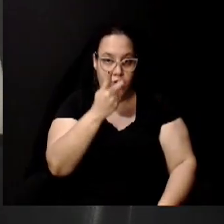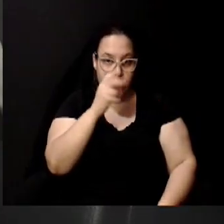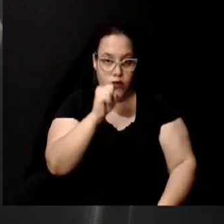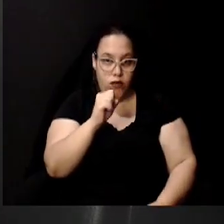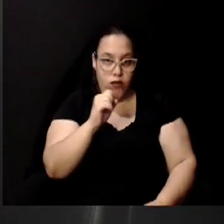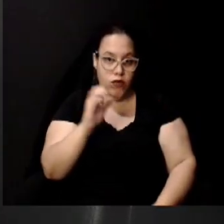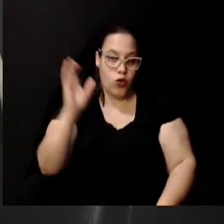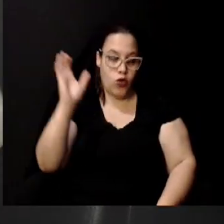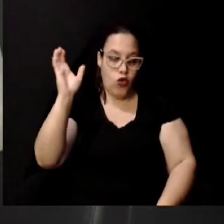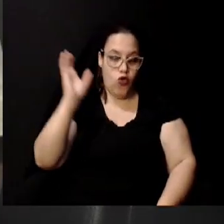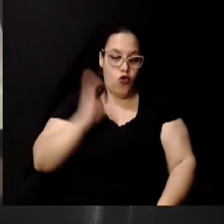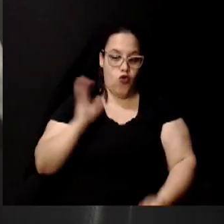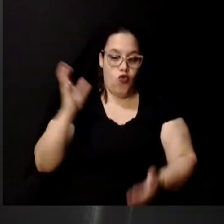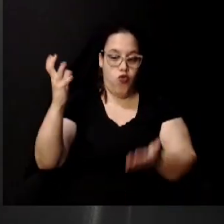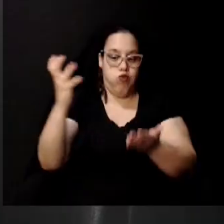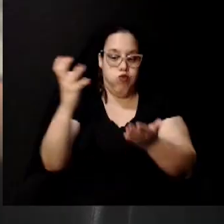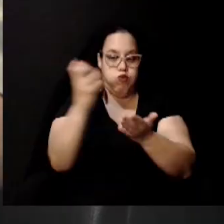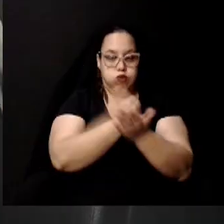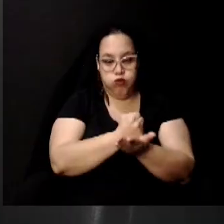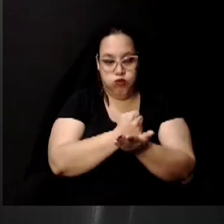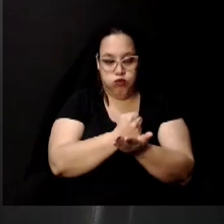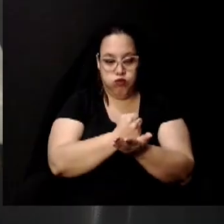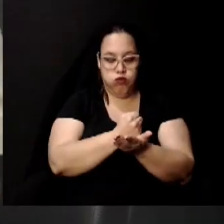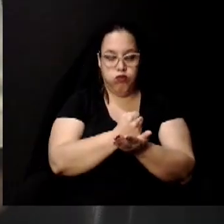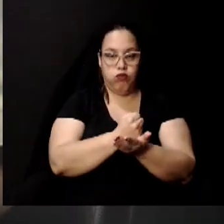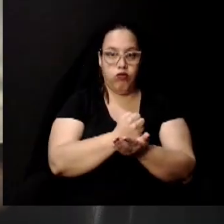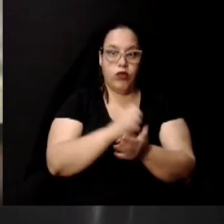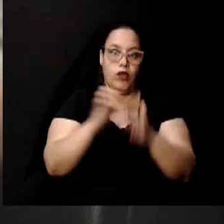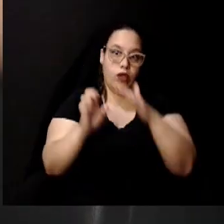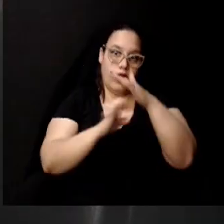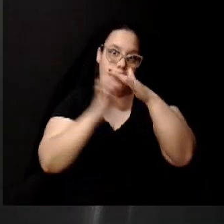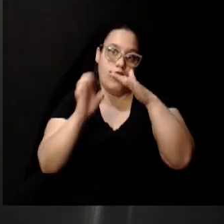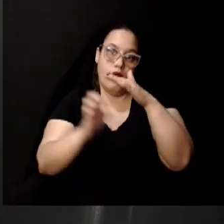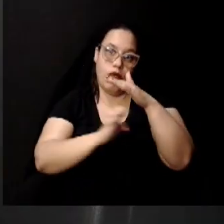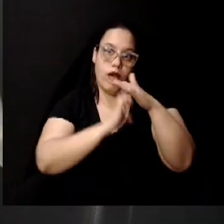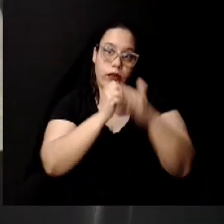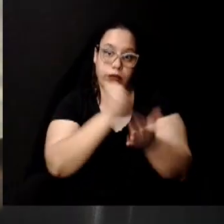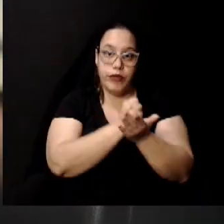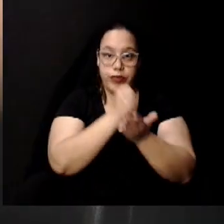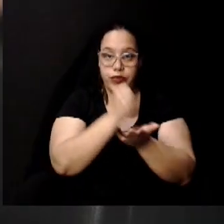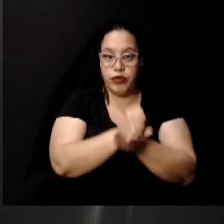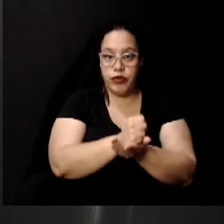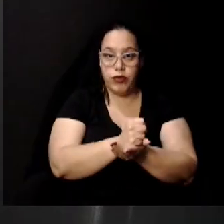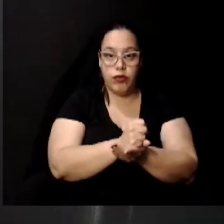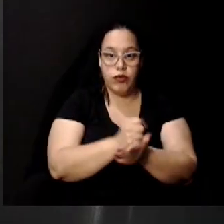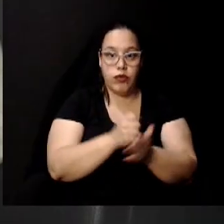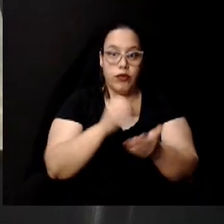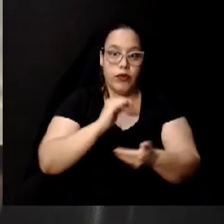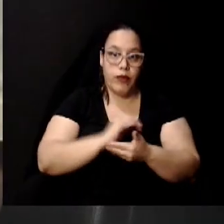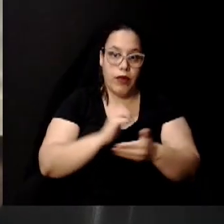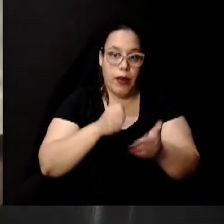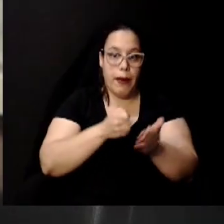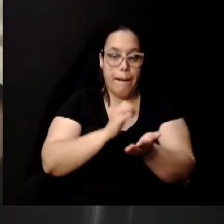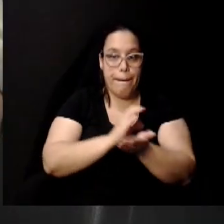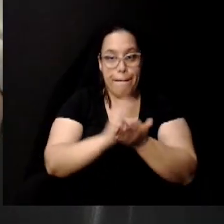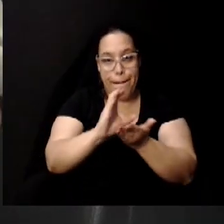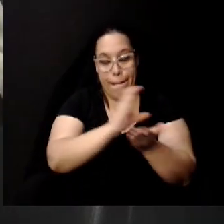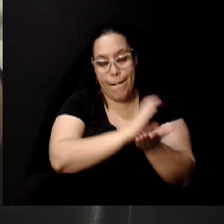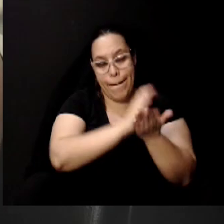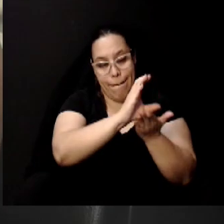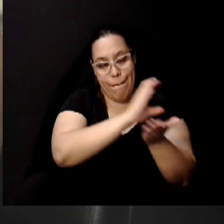rede de empresas subsidiárias. Você tem os fundos de investimento, capital financeiro, né?